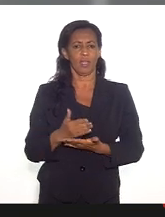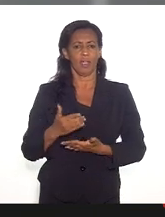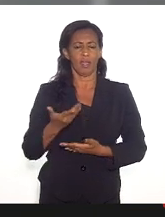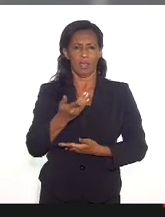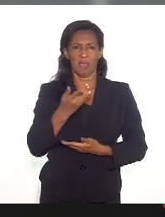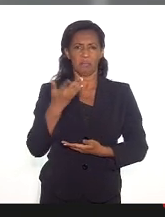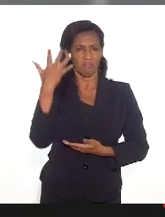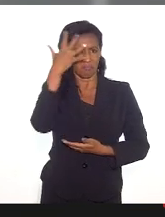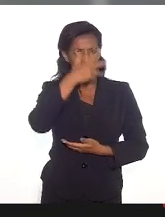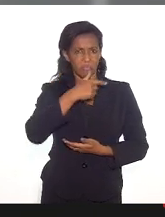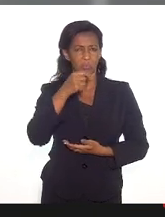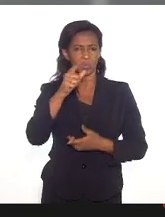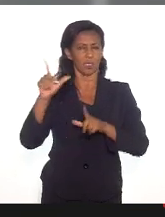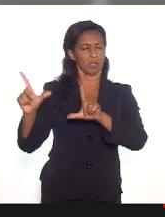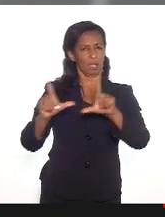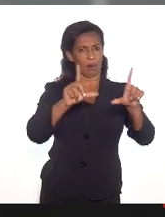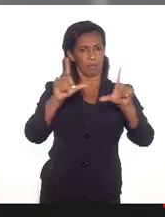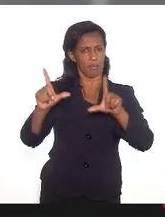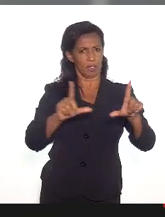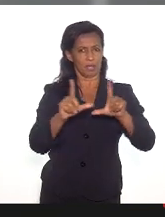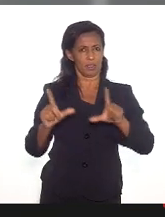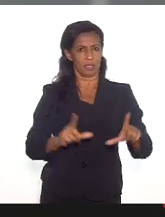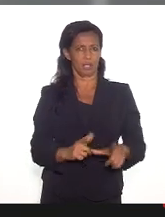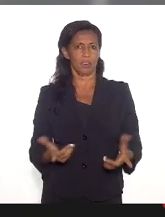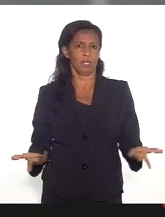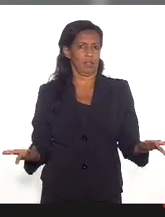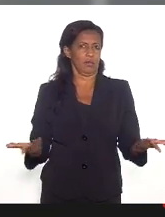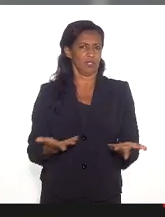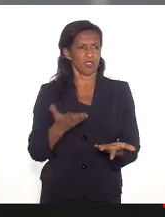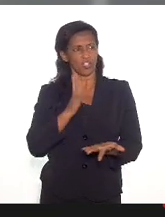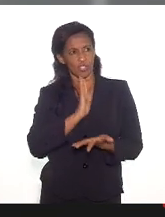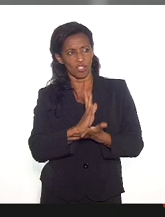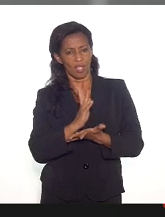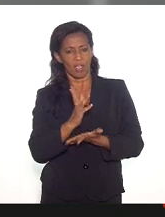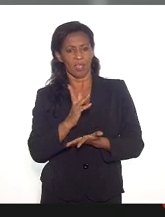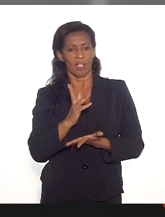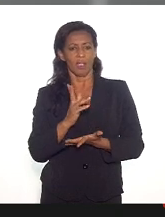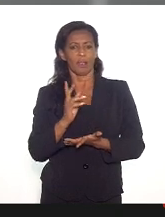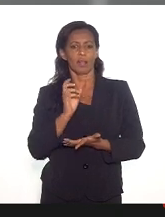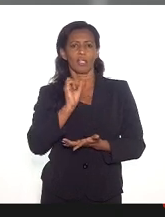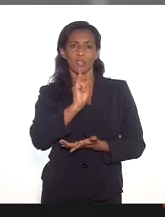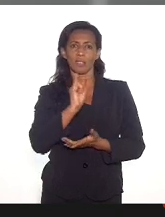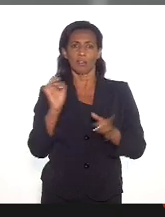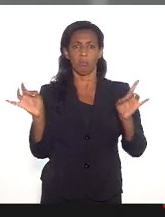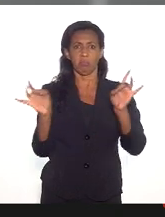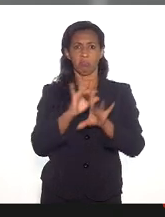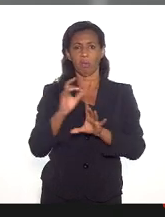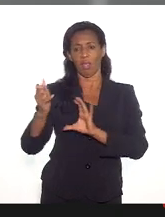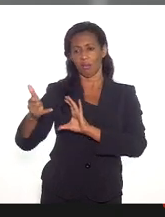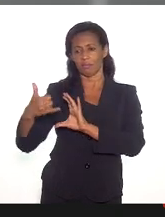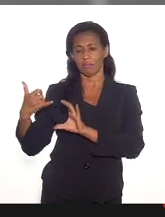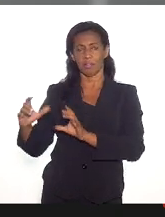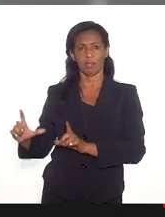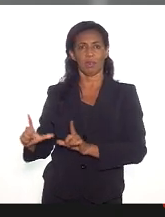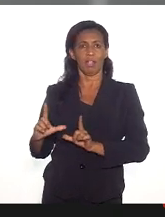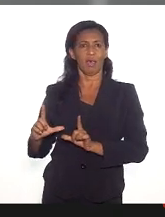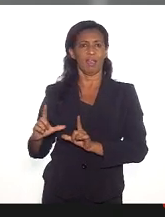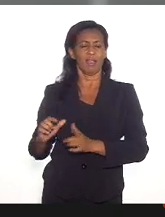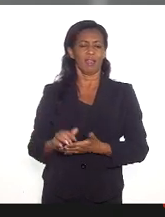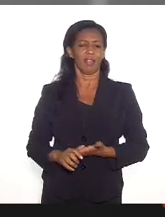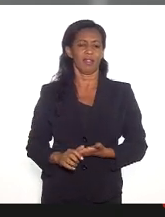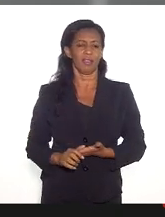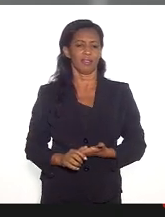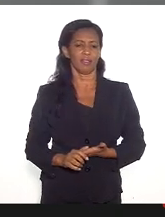do almirante Edésio Lima Júnior. Se puder, almirante, não sei se já fez isso, mas se puder colocar na disposição aqui no chat, seria importante,